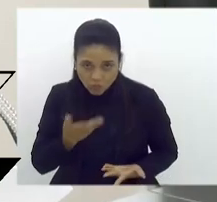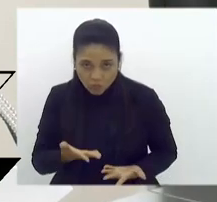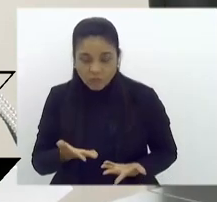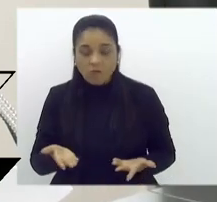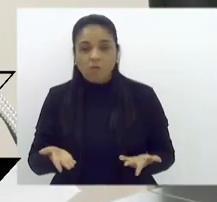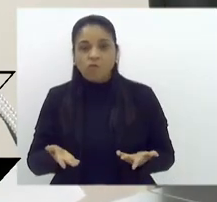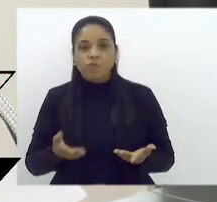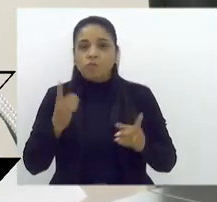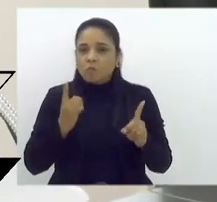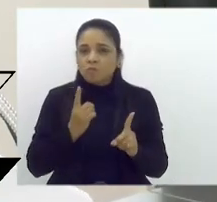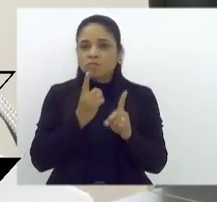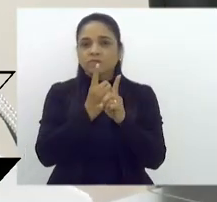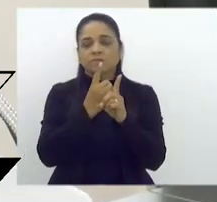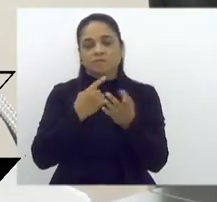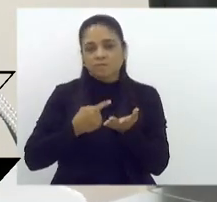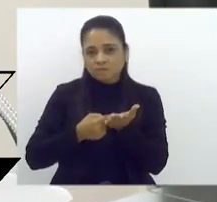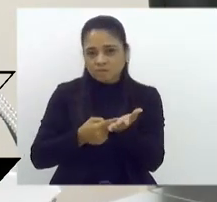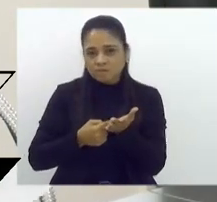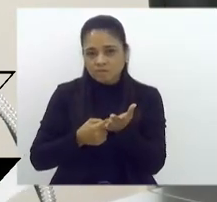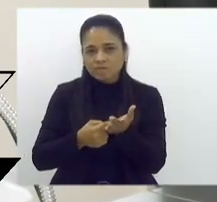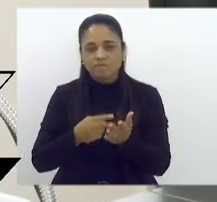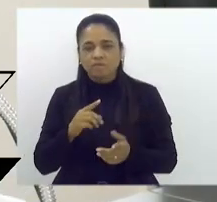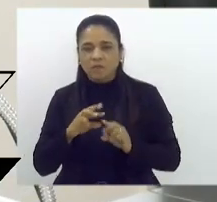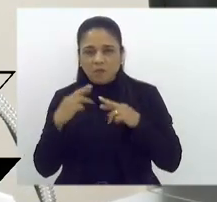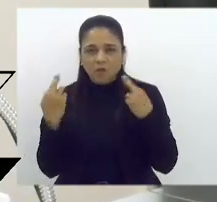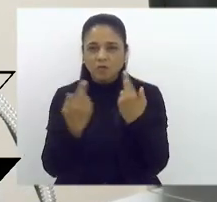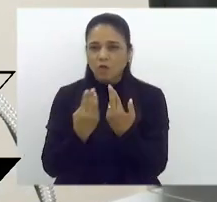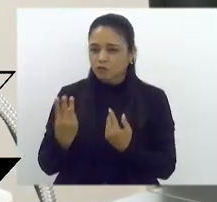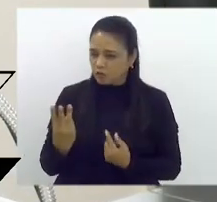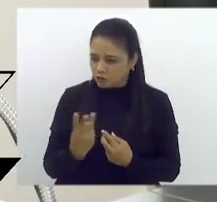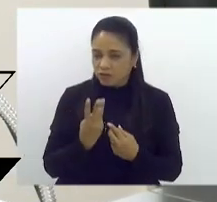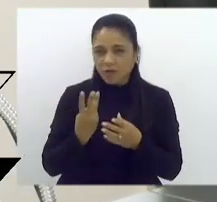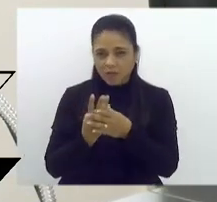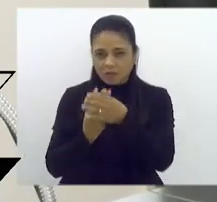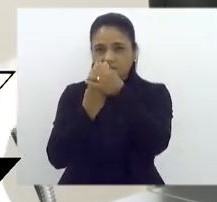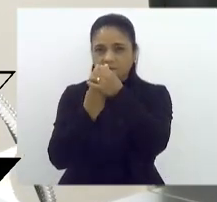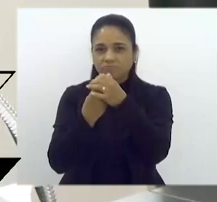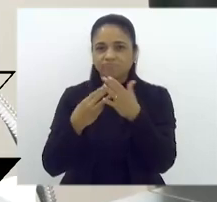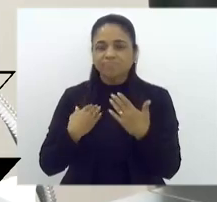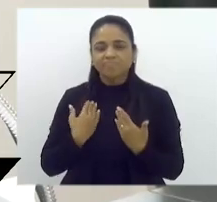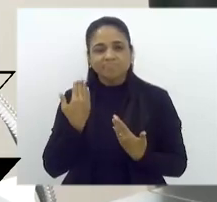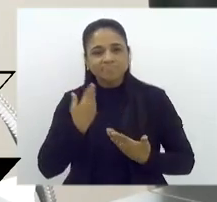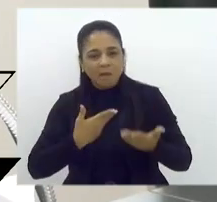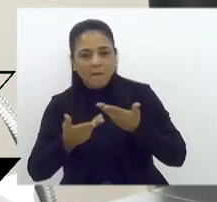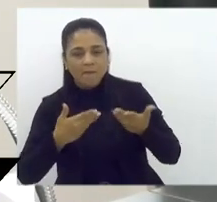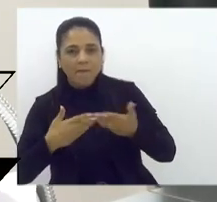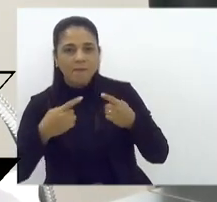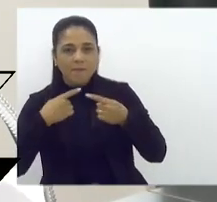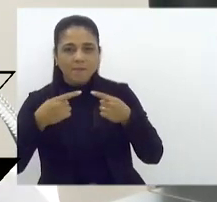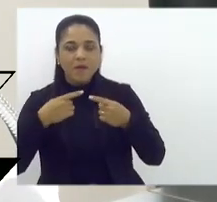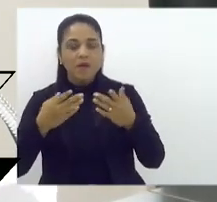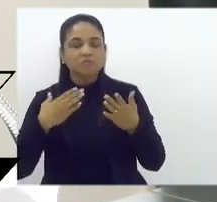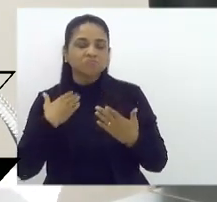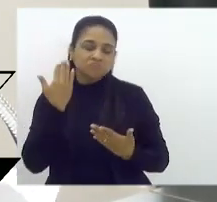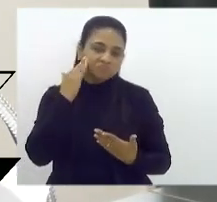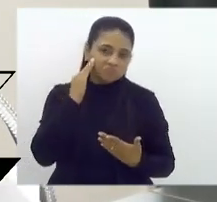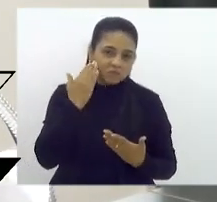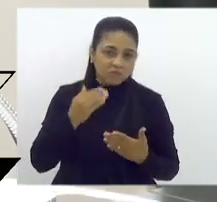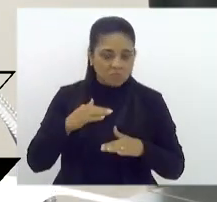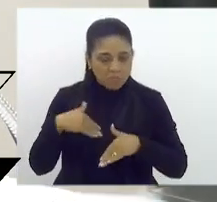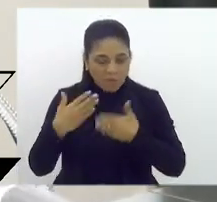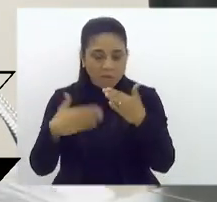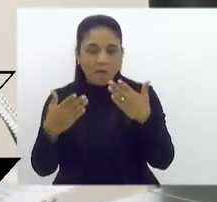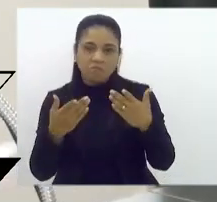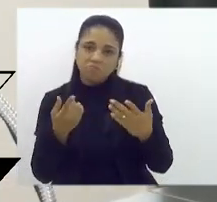encontro com ele, uma reunião nós três, e possa chegar a um entendimento. Se não for o caso de um entendimento, a gente avança, mas... Não,